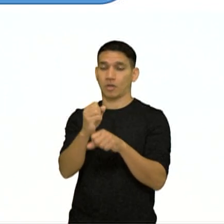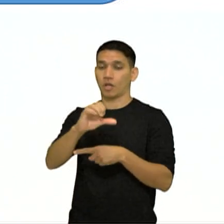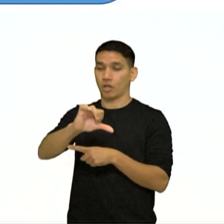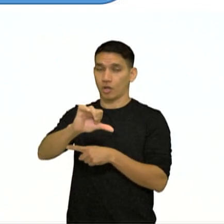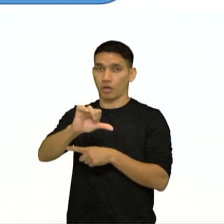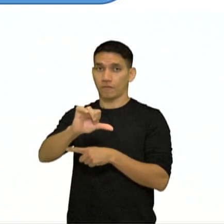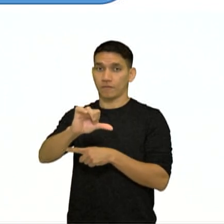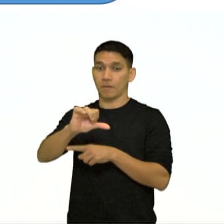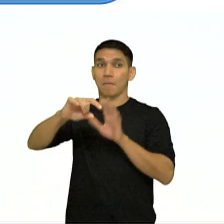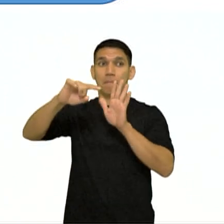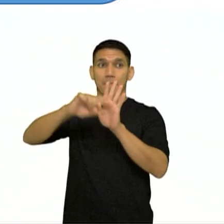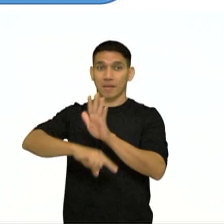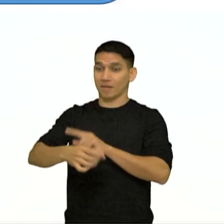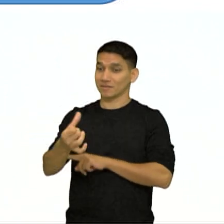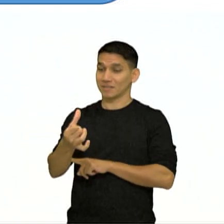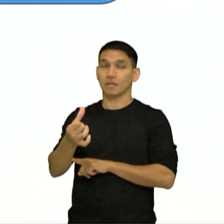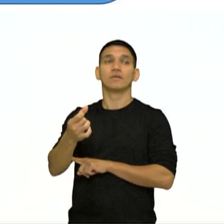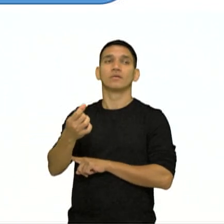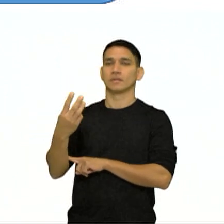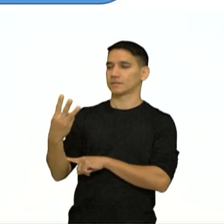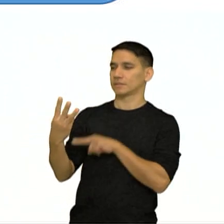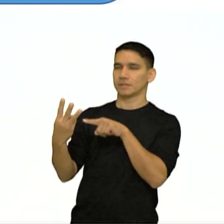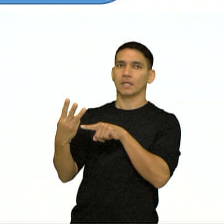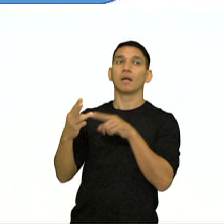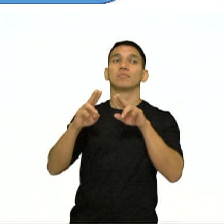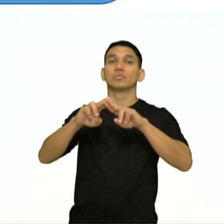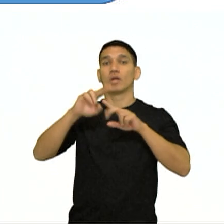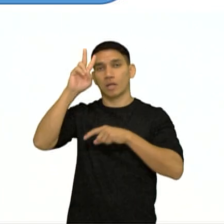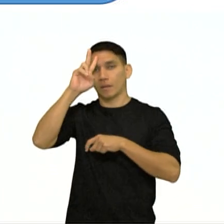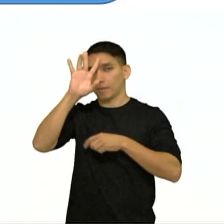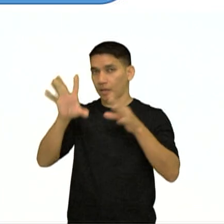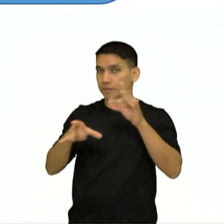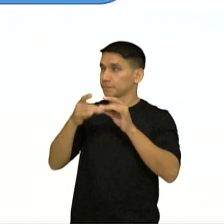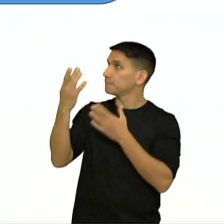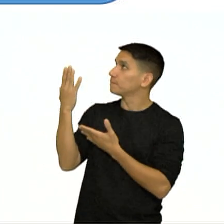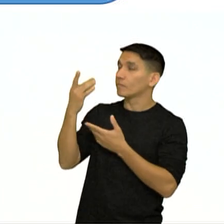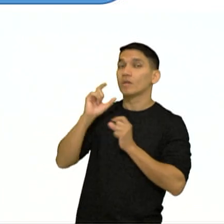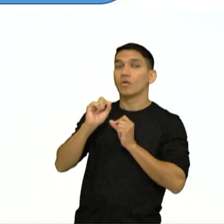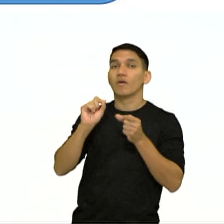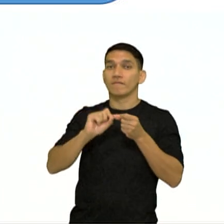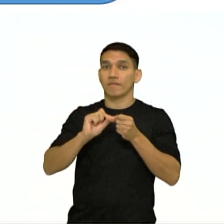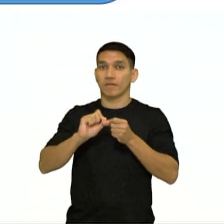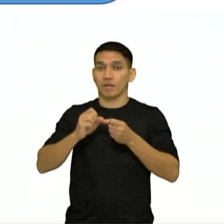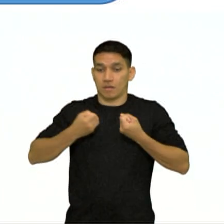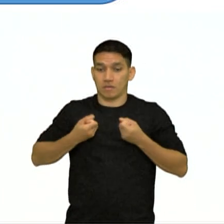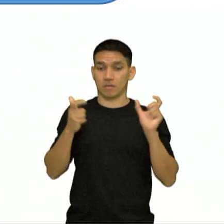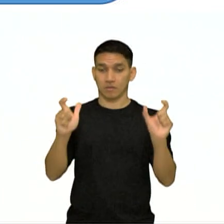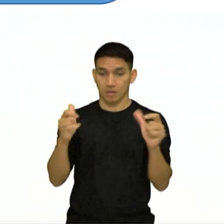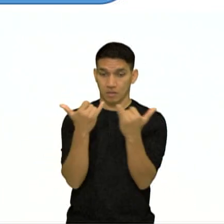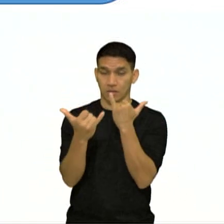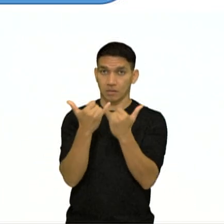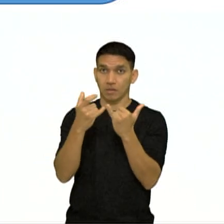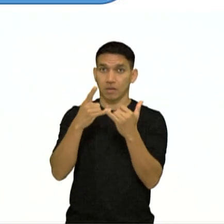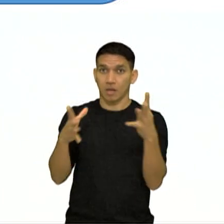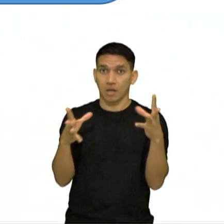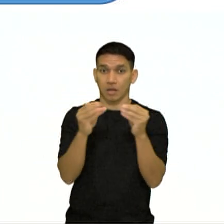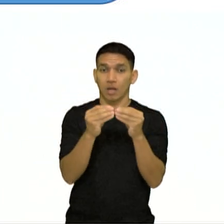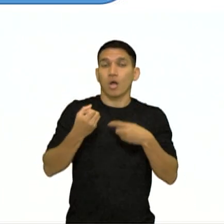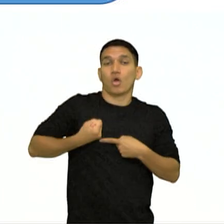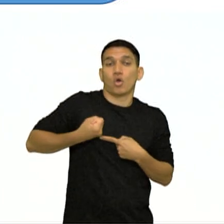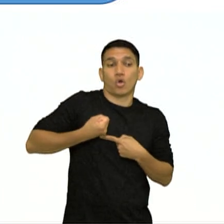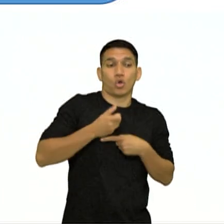quadrado ou lembrete ele para você para efetuar adição algébrica dos monomios semelhantes devemos adicionar os coeficientes